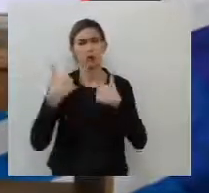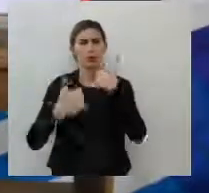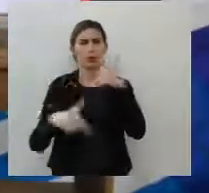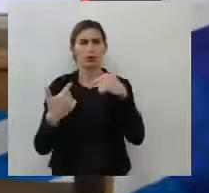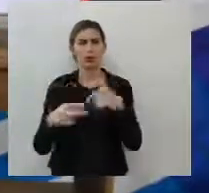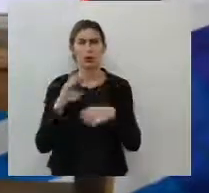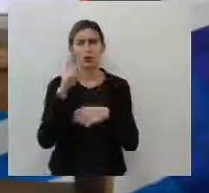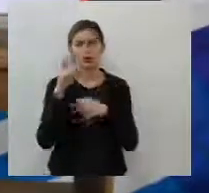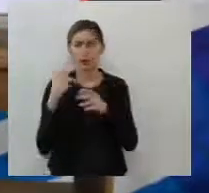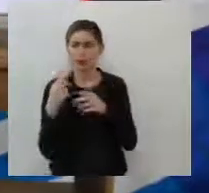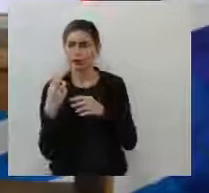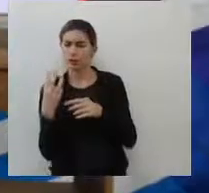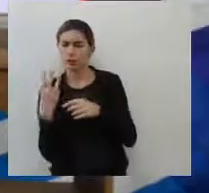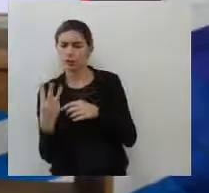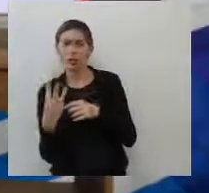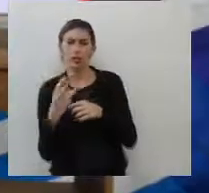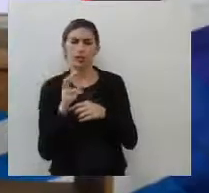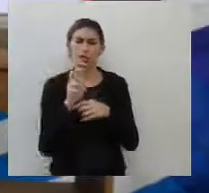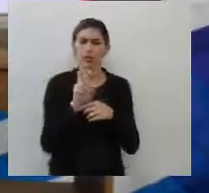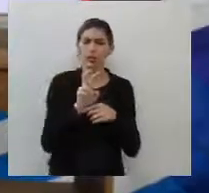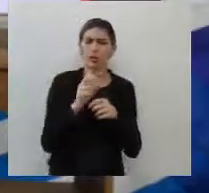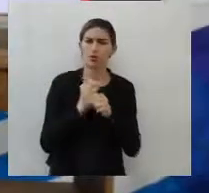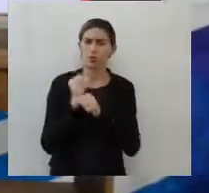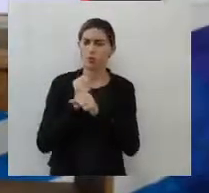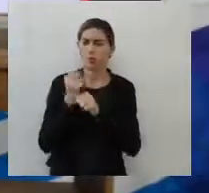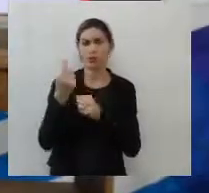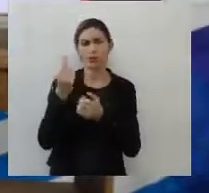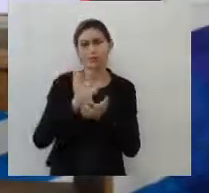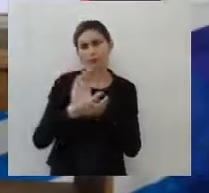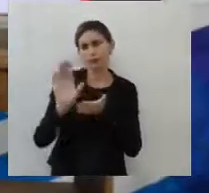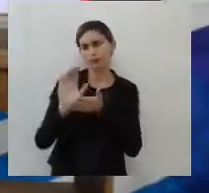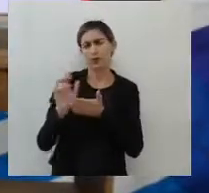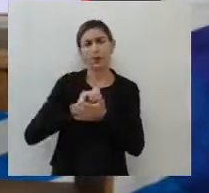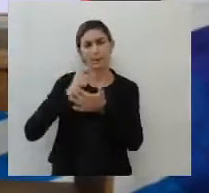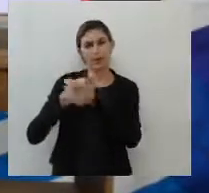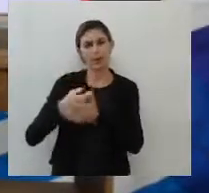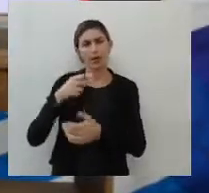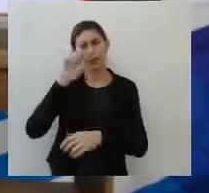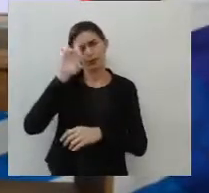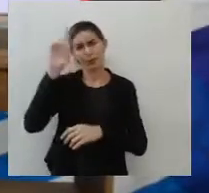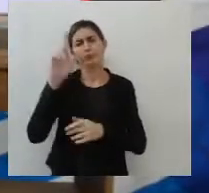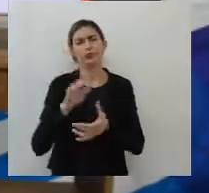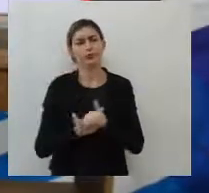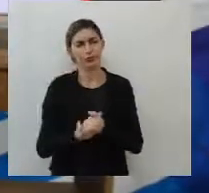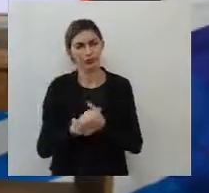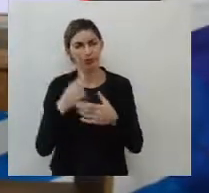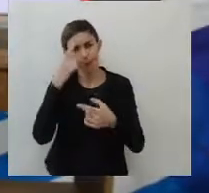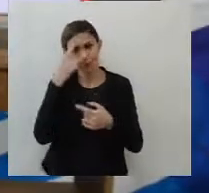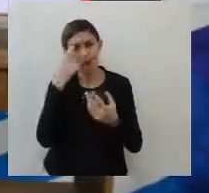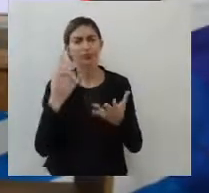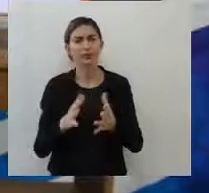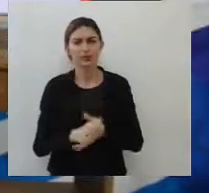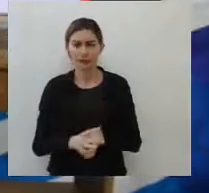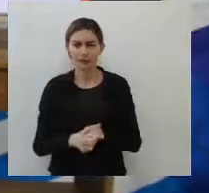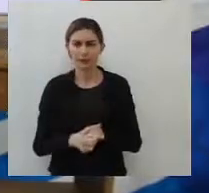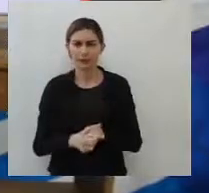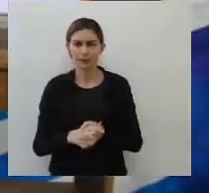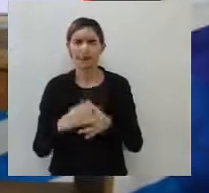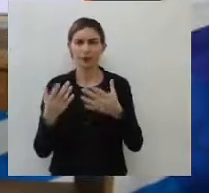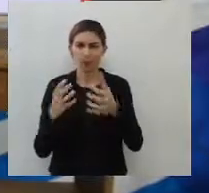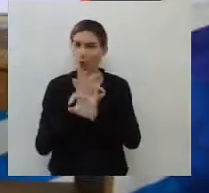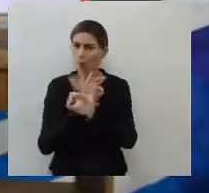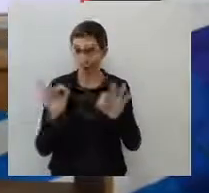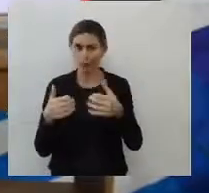trabalhasse mais entre 3 e 5 anos para indenizar o seu senhor. Pense.